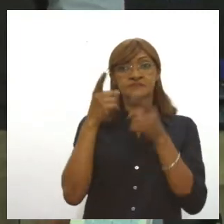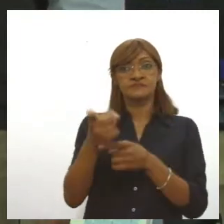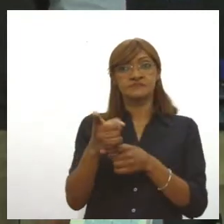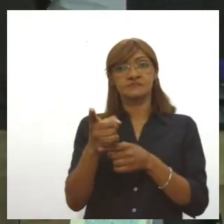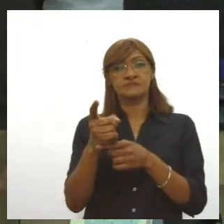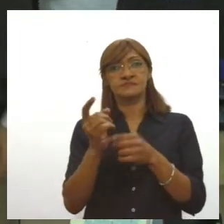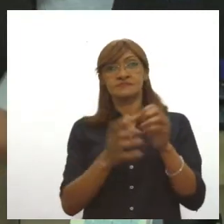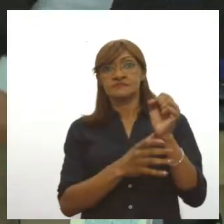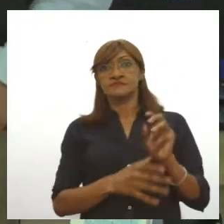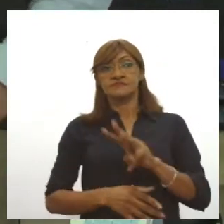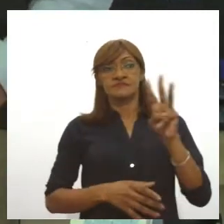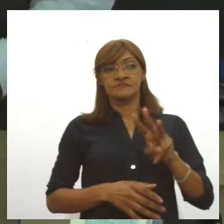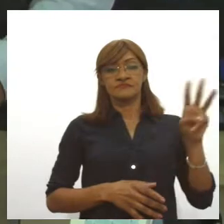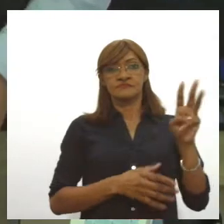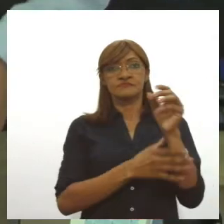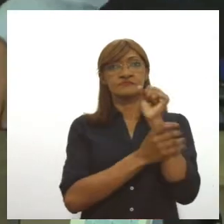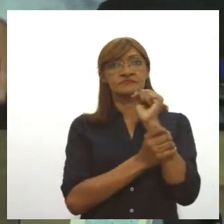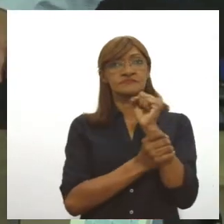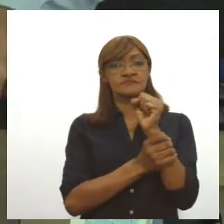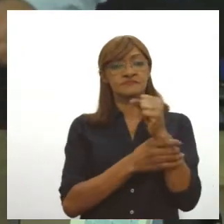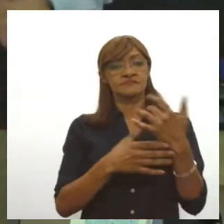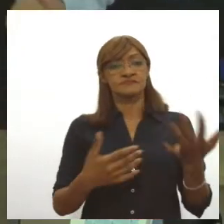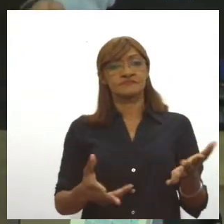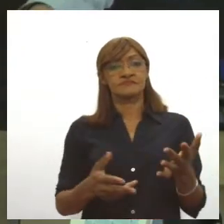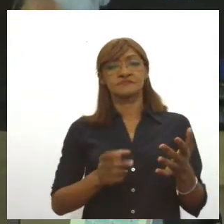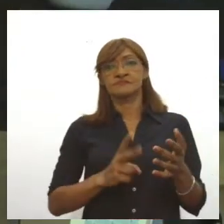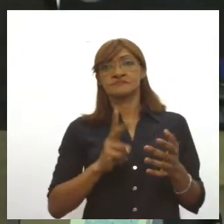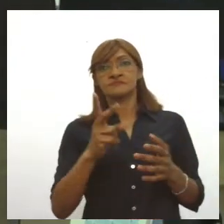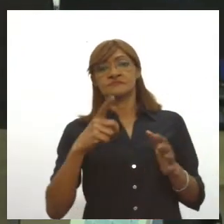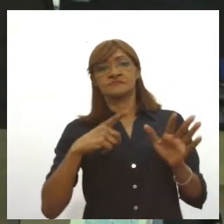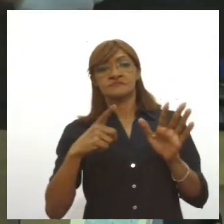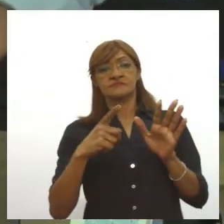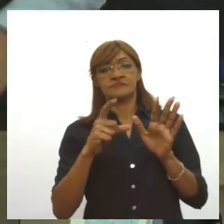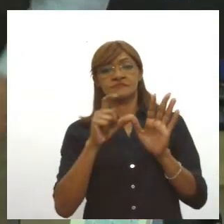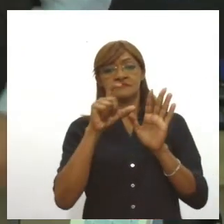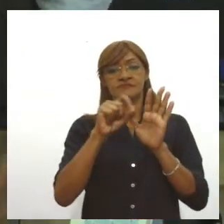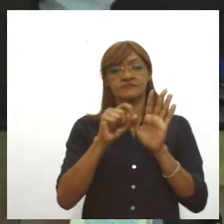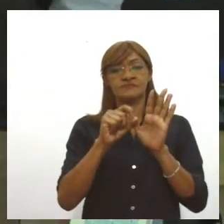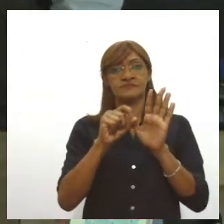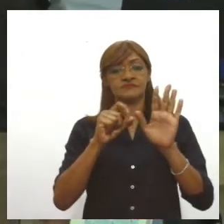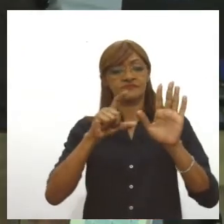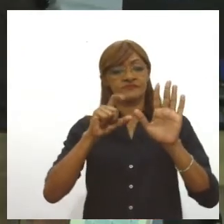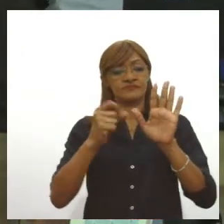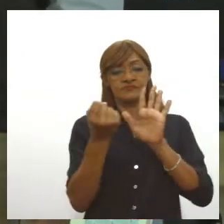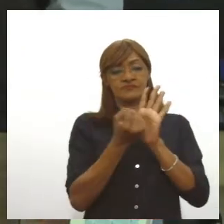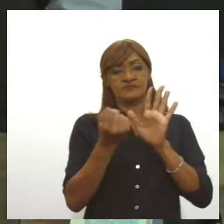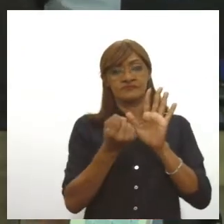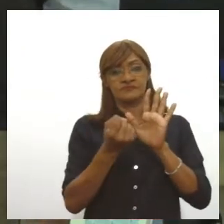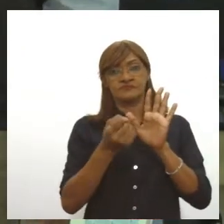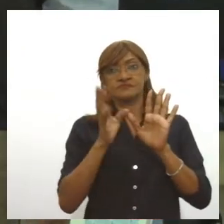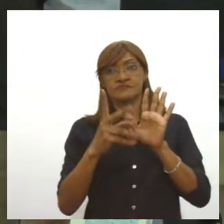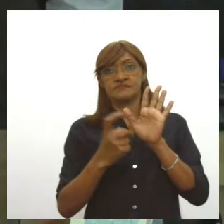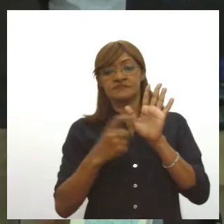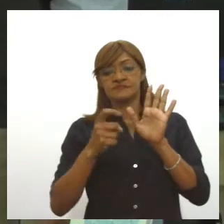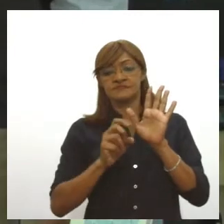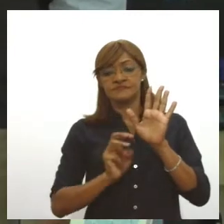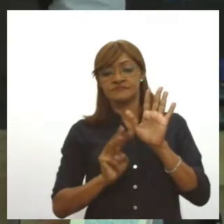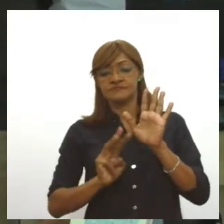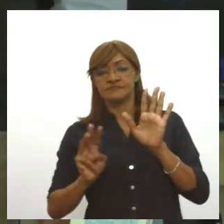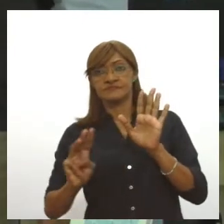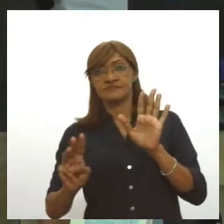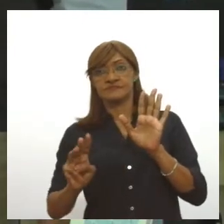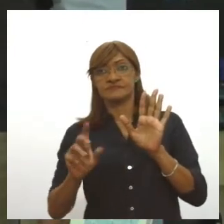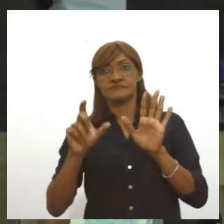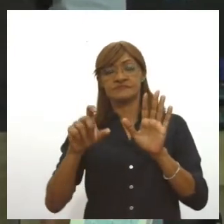protegido por criptografia. Geralmente, esses sites possuem o símbolo de um cadeado próximo ao link, né, ao endereço eletrônico daquele site.